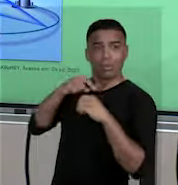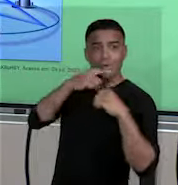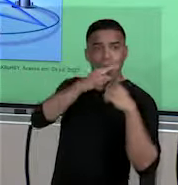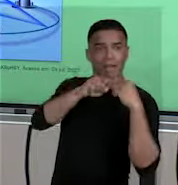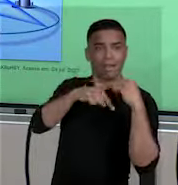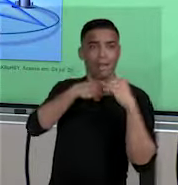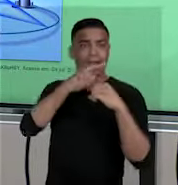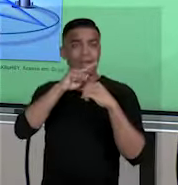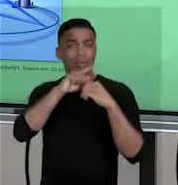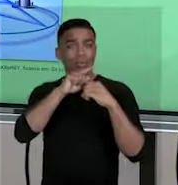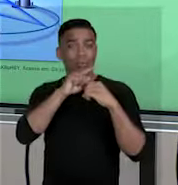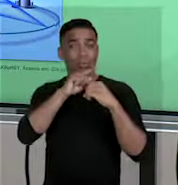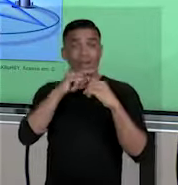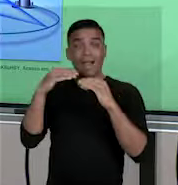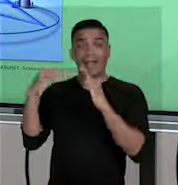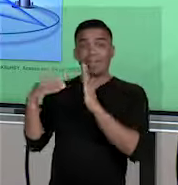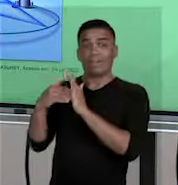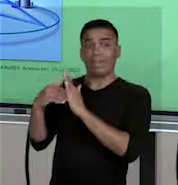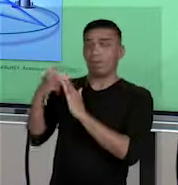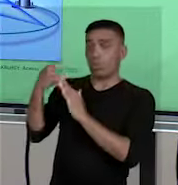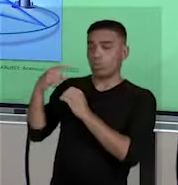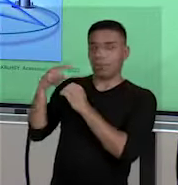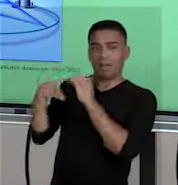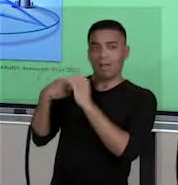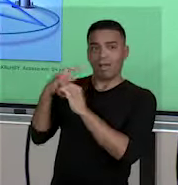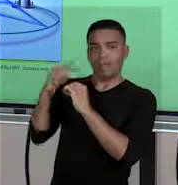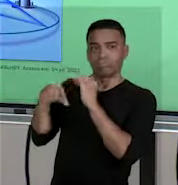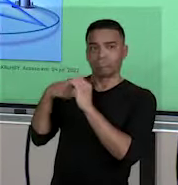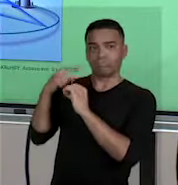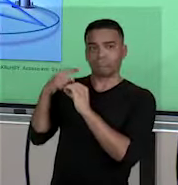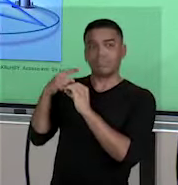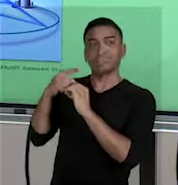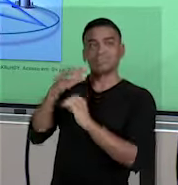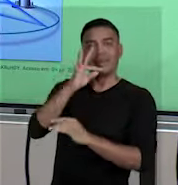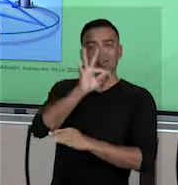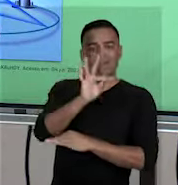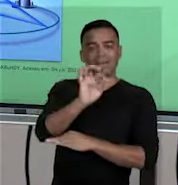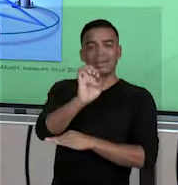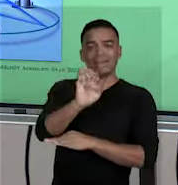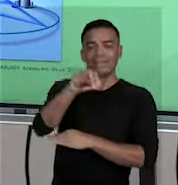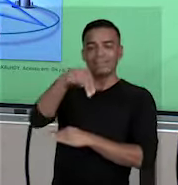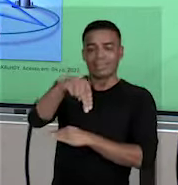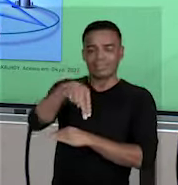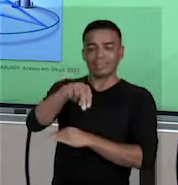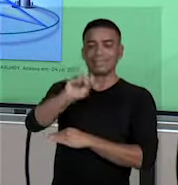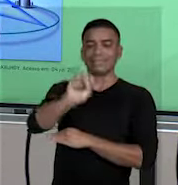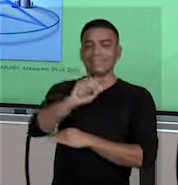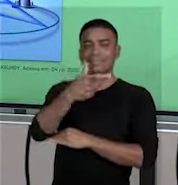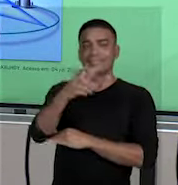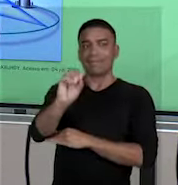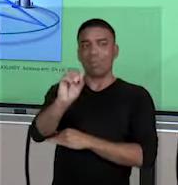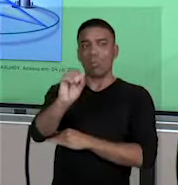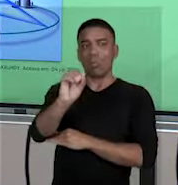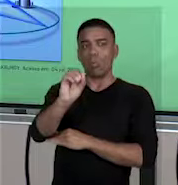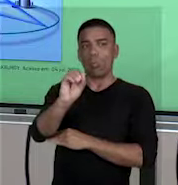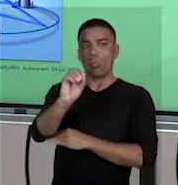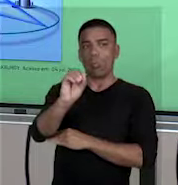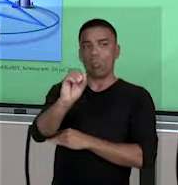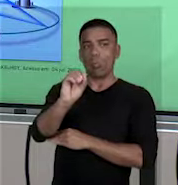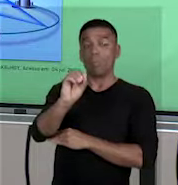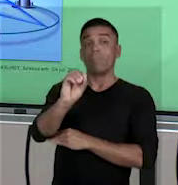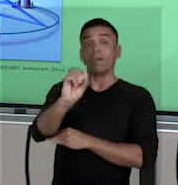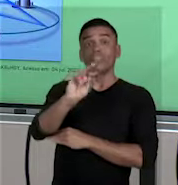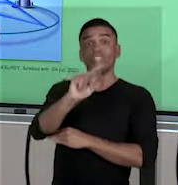para o outro, nós precisamos que haja a tensão elétrica, que é a diferença